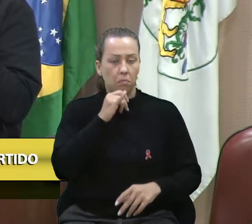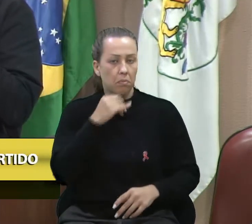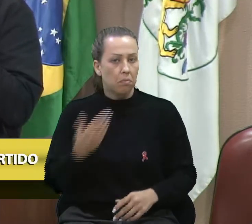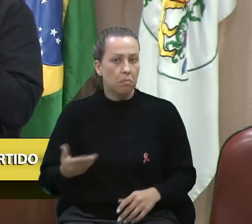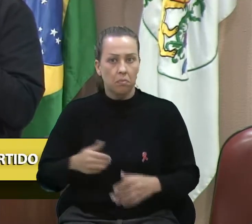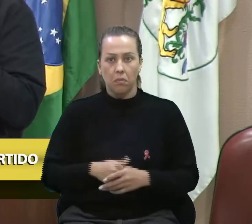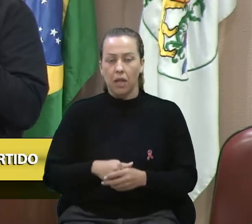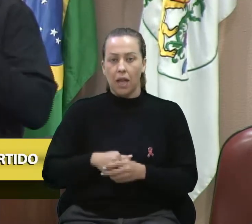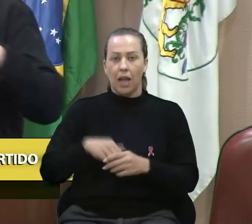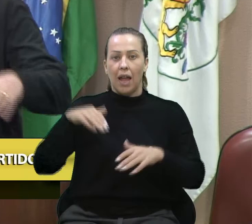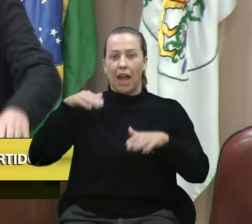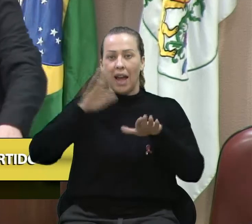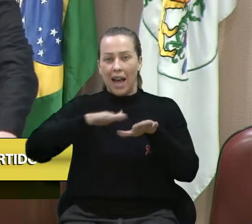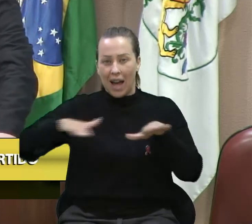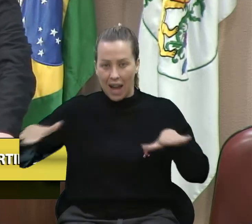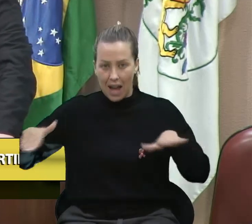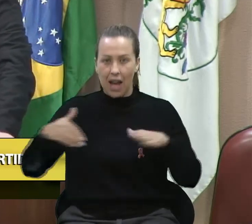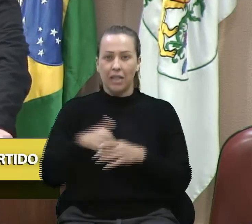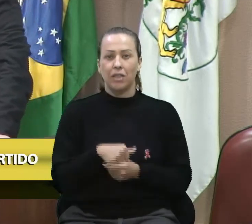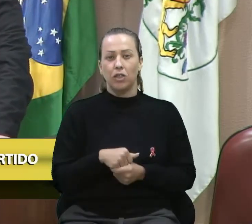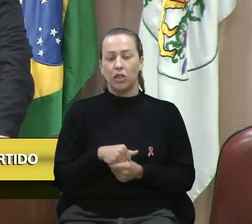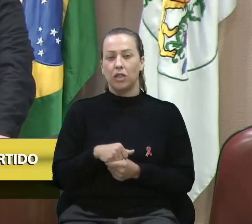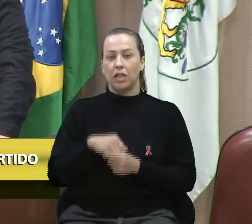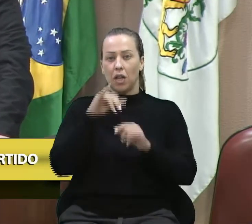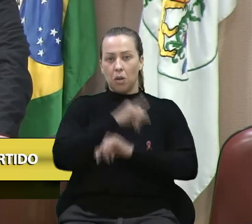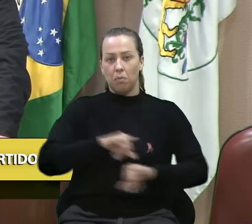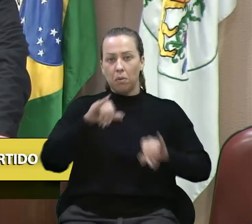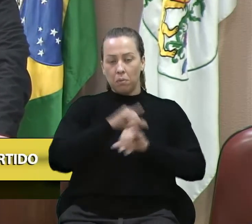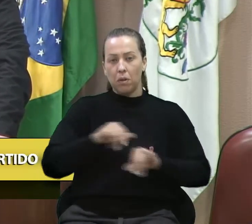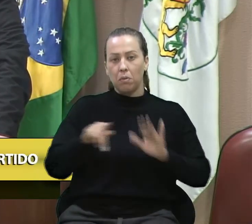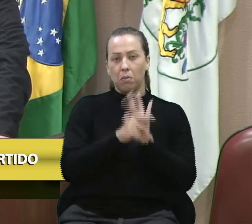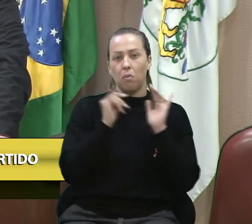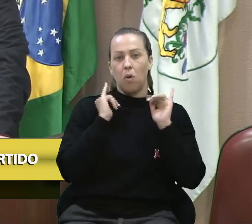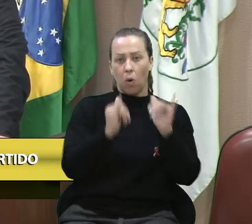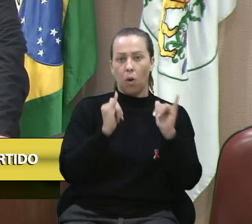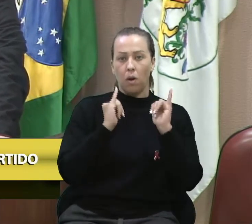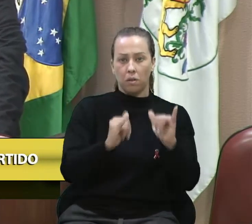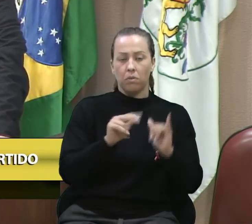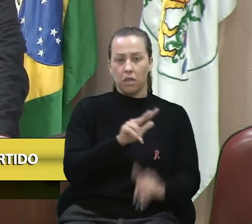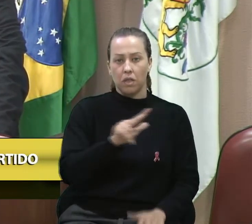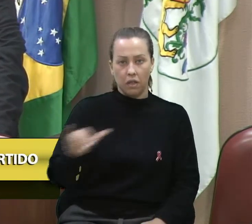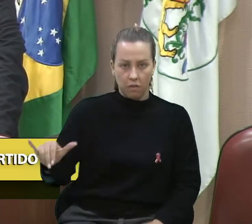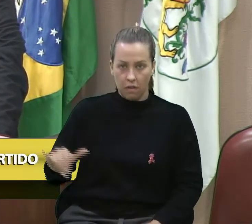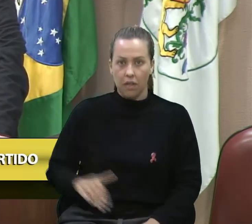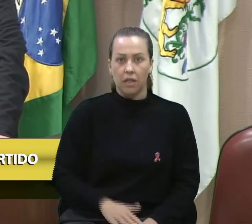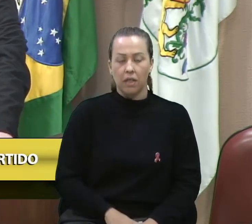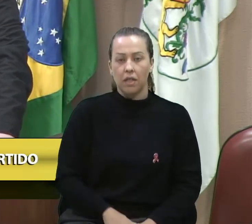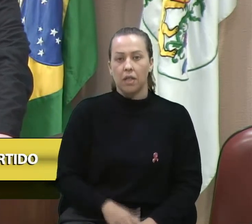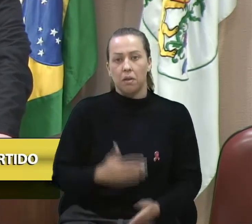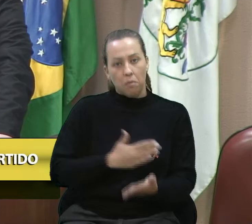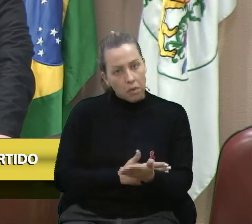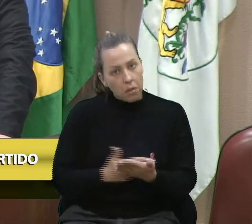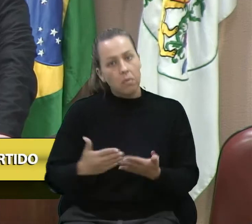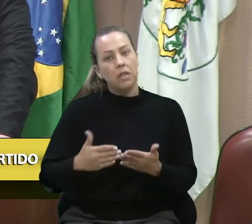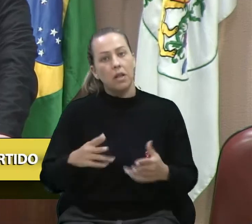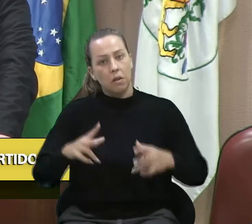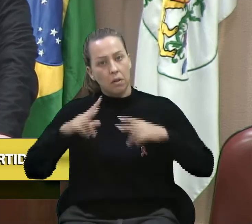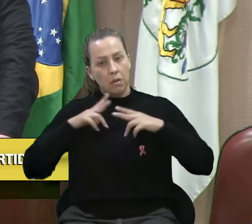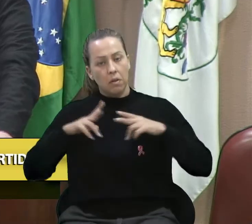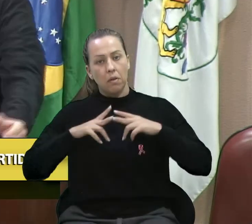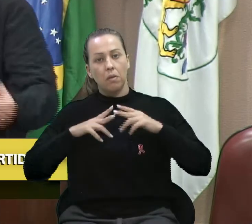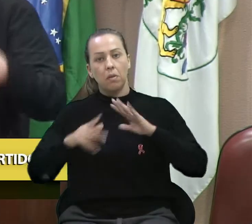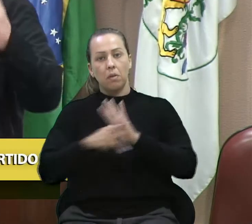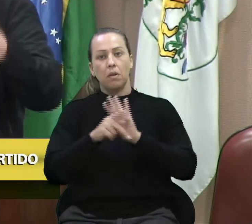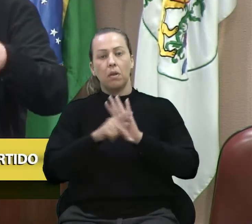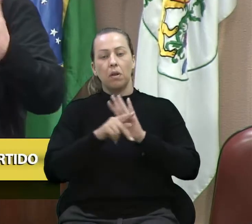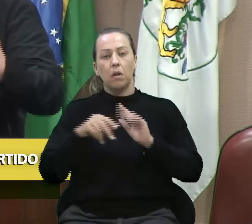enfim, garagens, até a questão de propaganda nos próprios ônibus, que também já vai, para estar começando, a privatização de paradas de ônibus